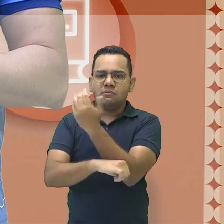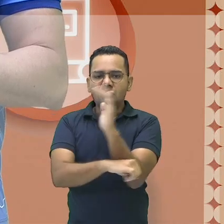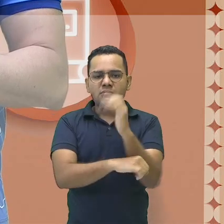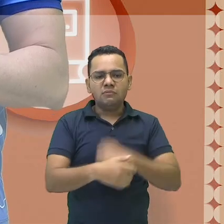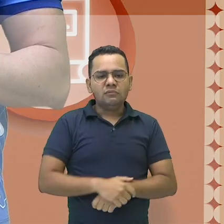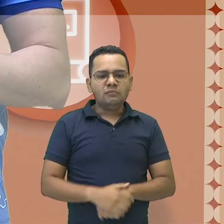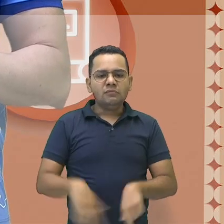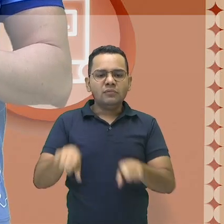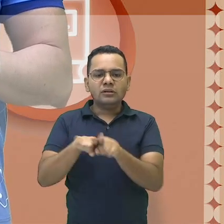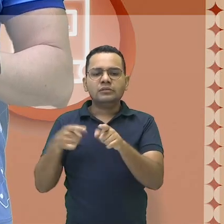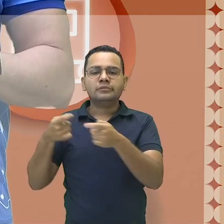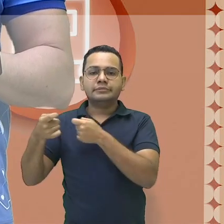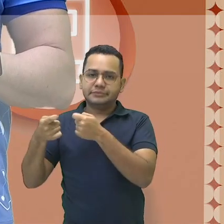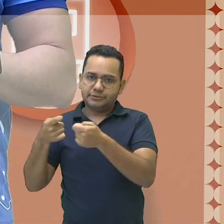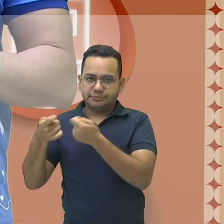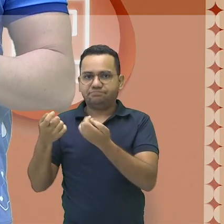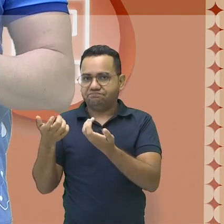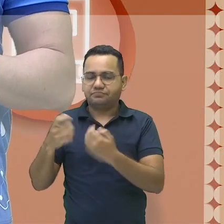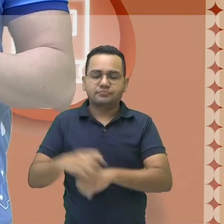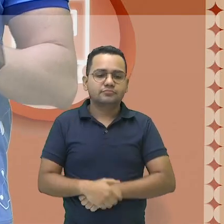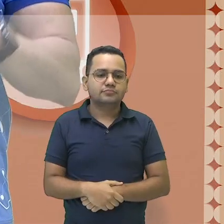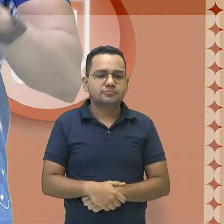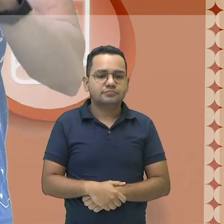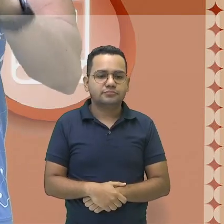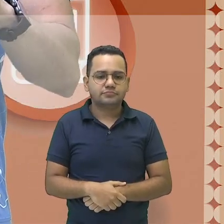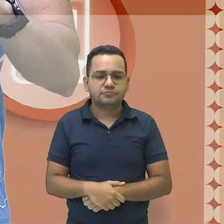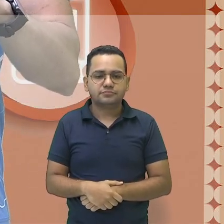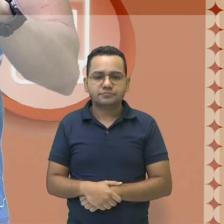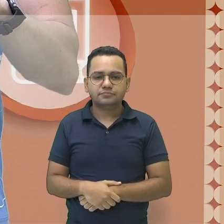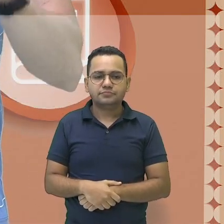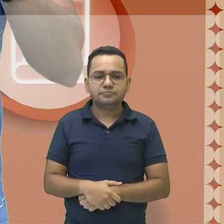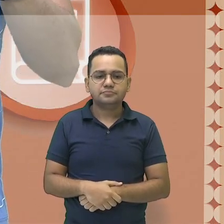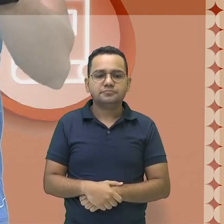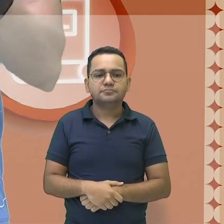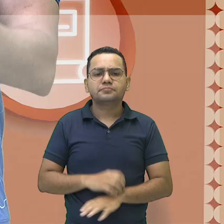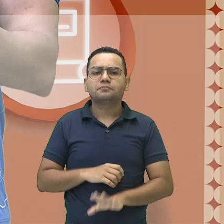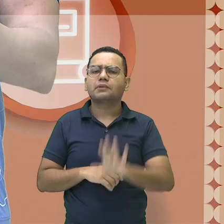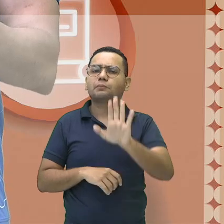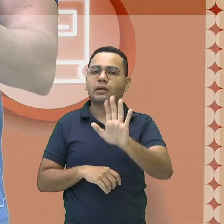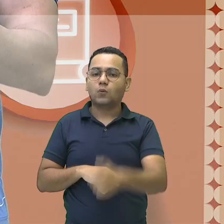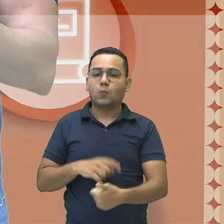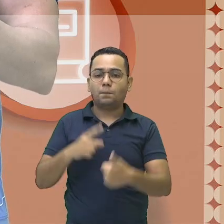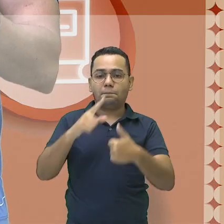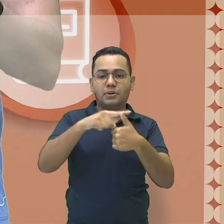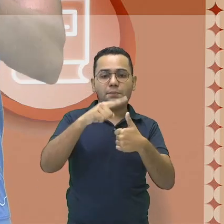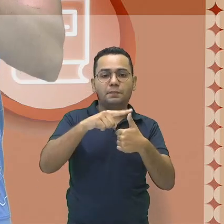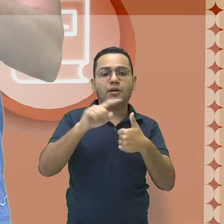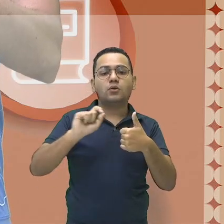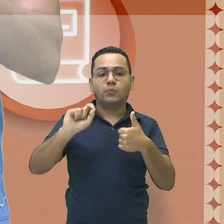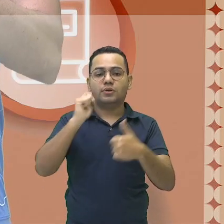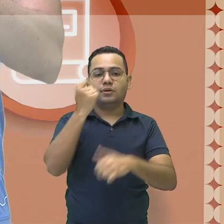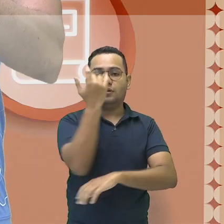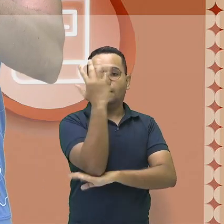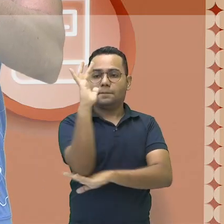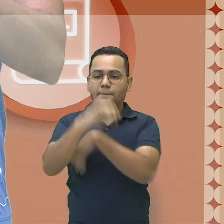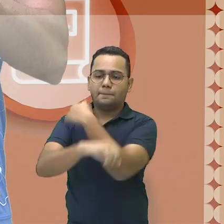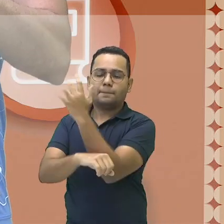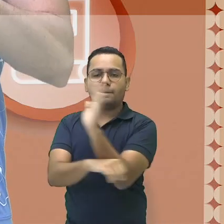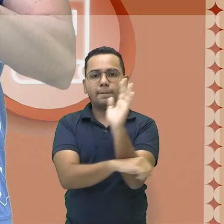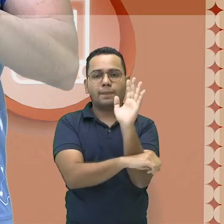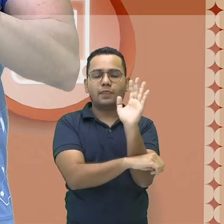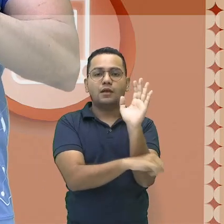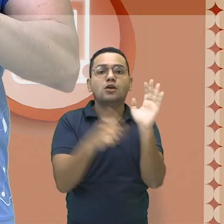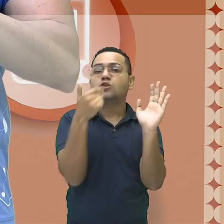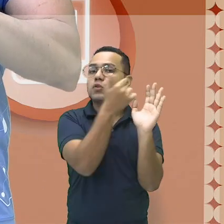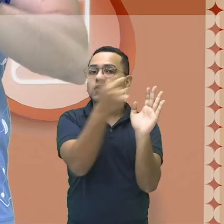preservação ambiental e conservação ambiental. Bem, quando eu falar de preservação ambiental, eu estou falando da natureza ali